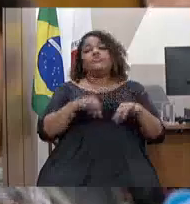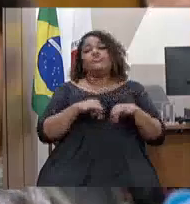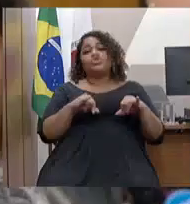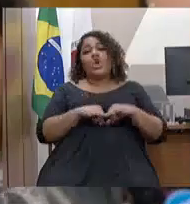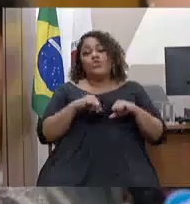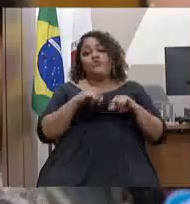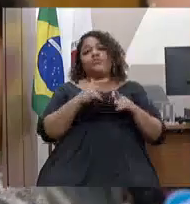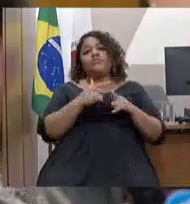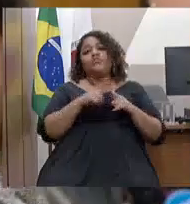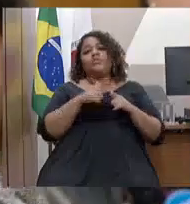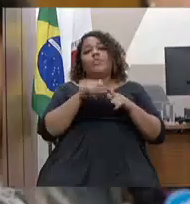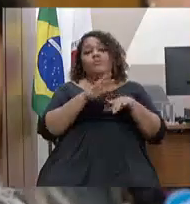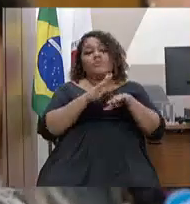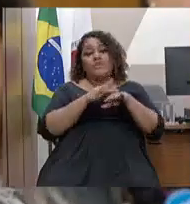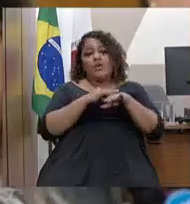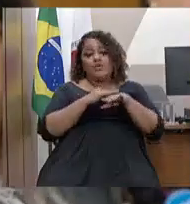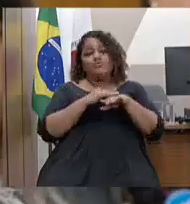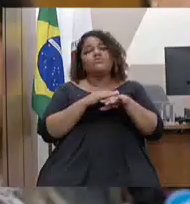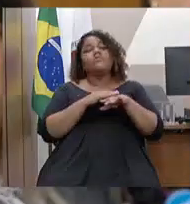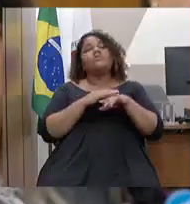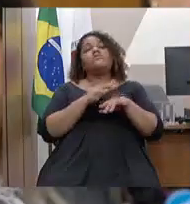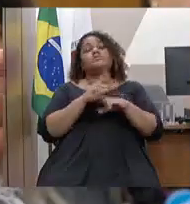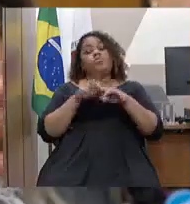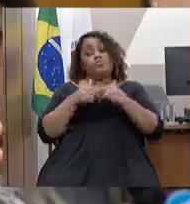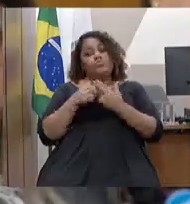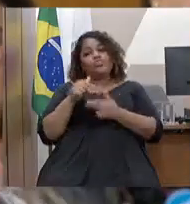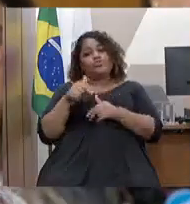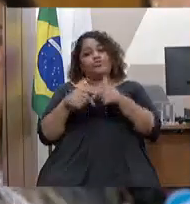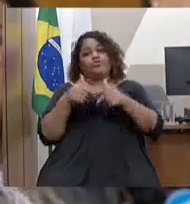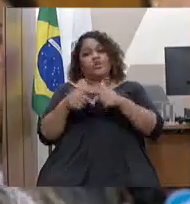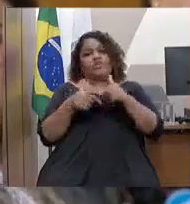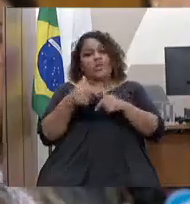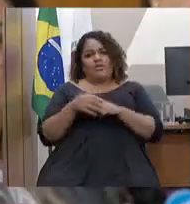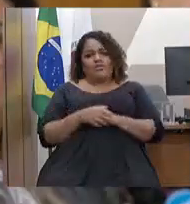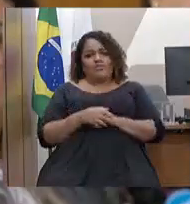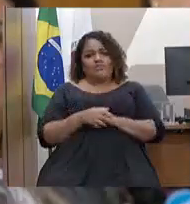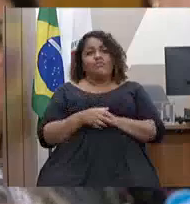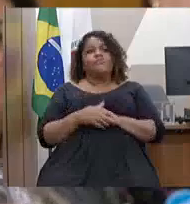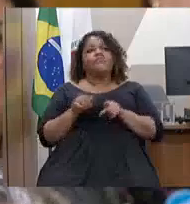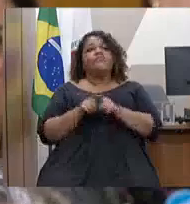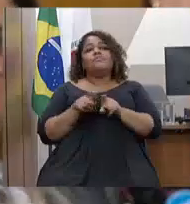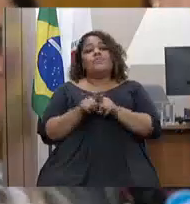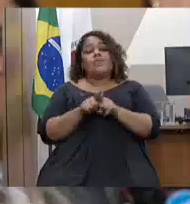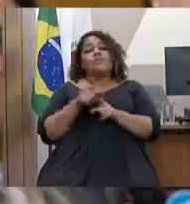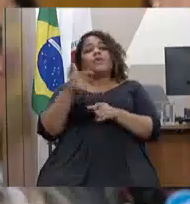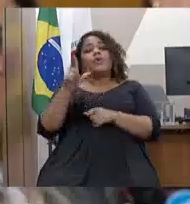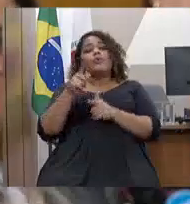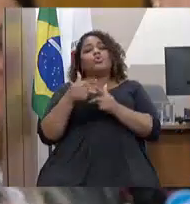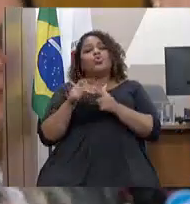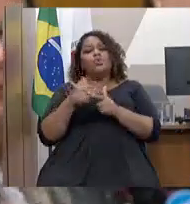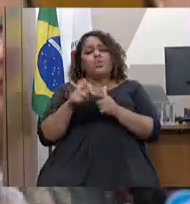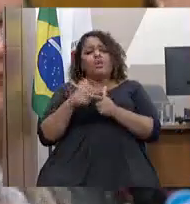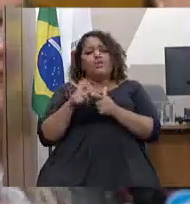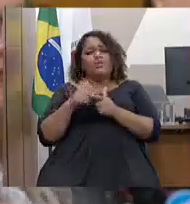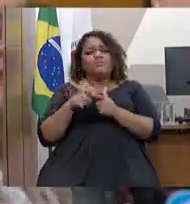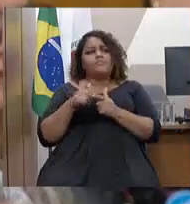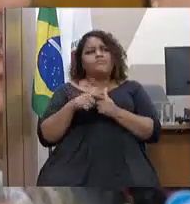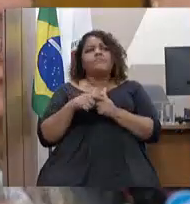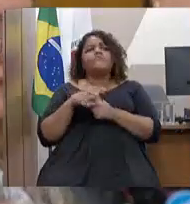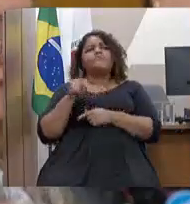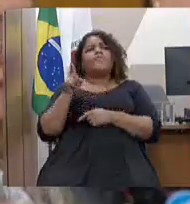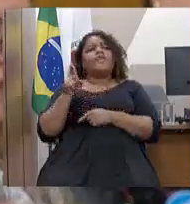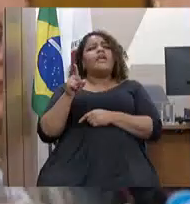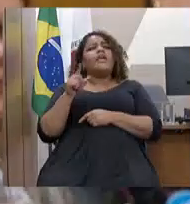não tem nada disso outra coisa que que acontece hoje por exemplo as empresas vinculam muito trabalhador por causa da terceirização do